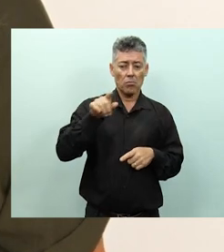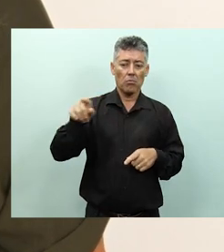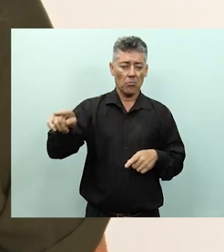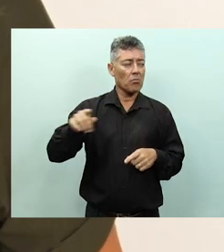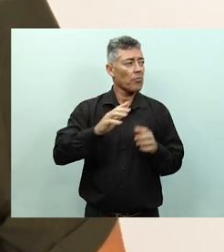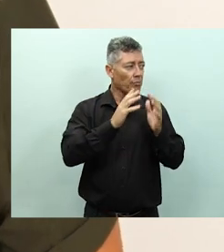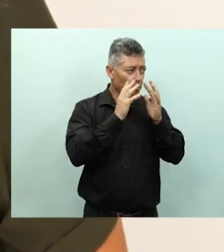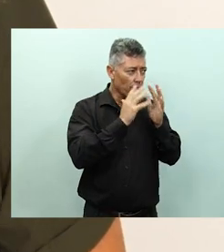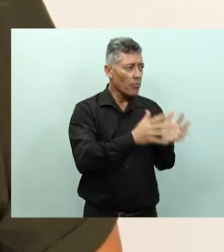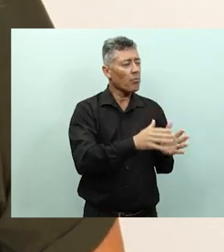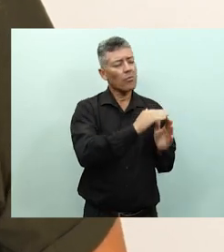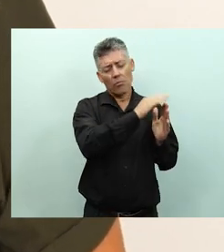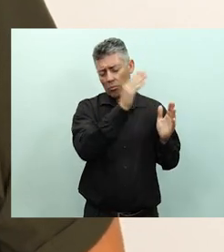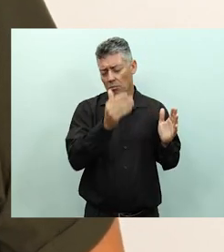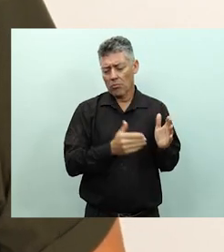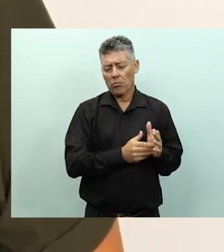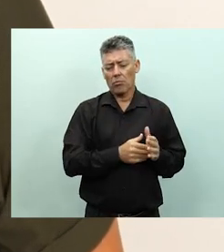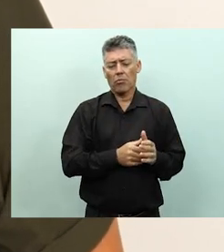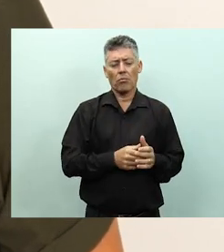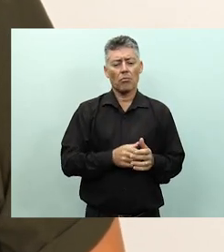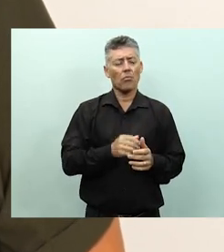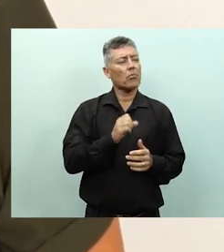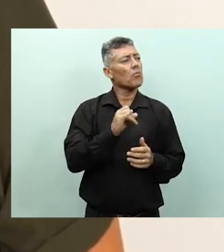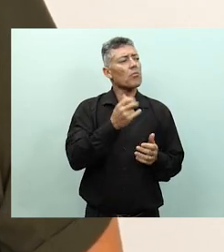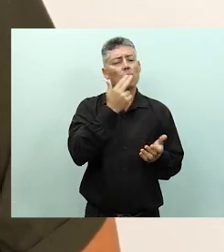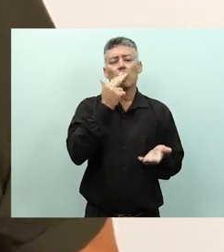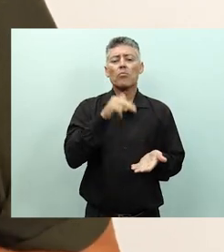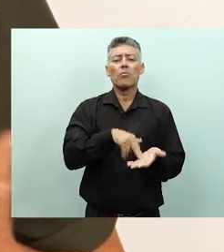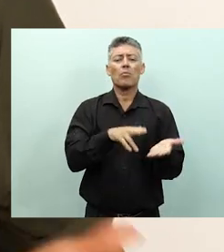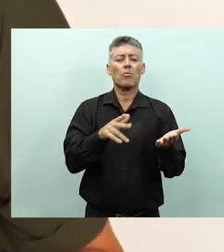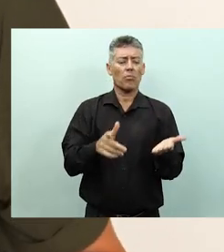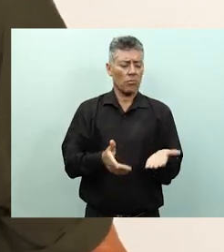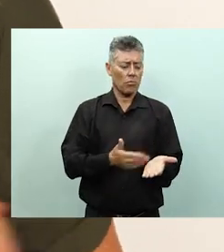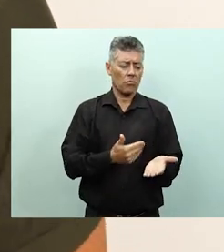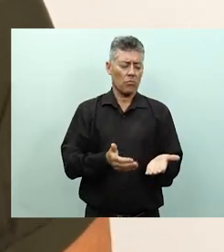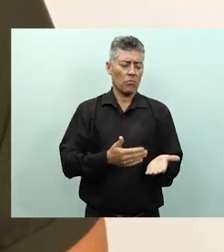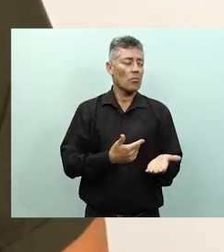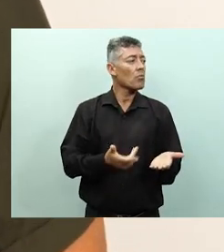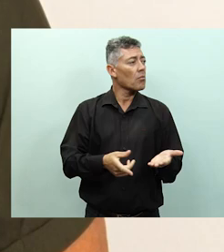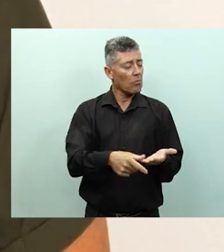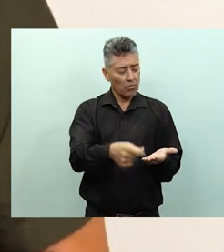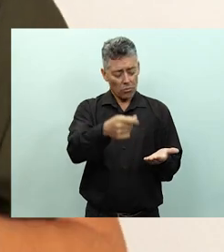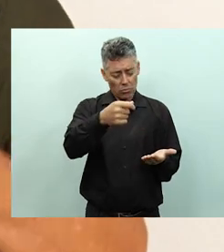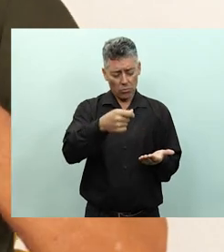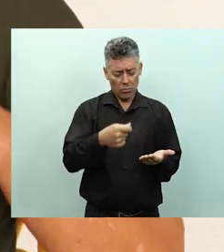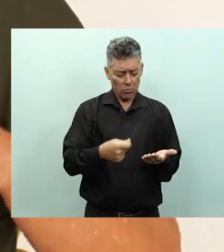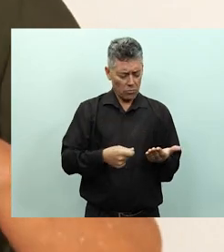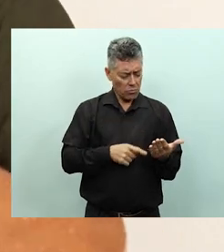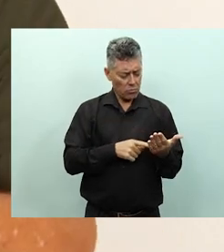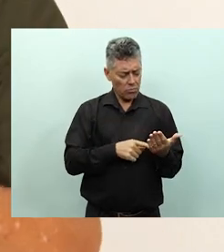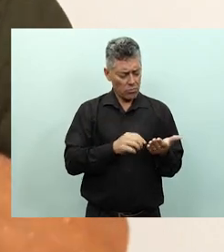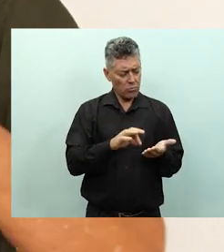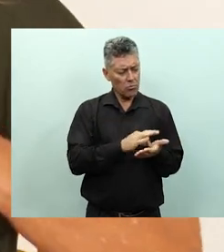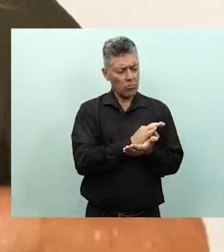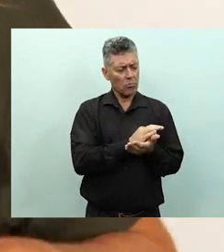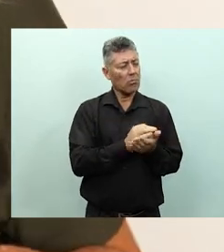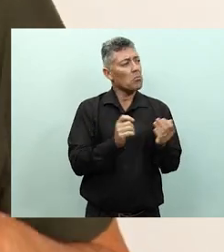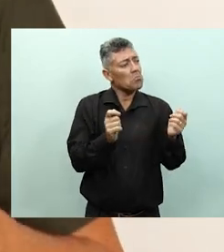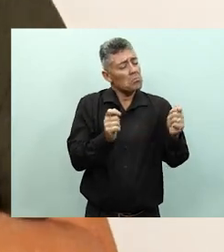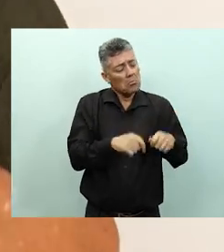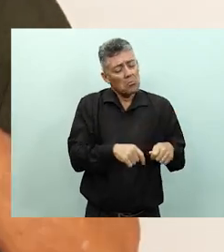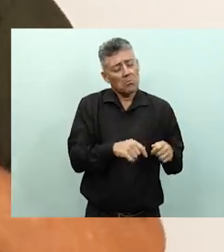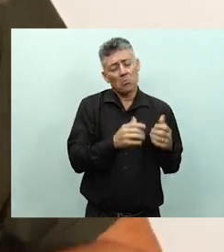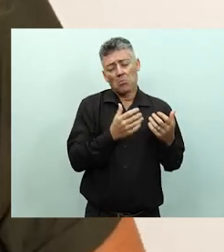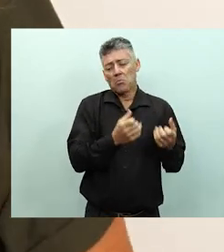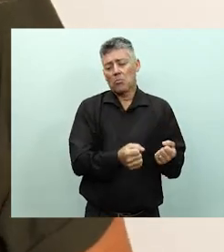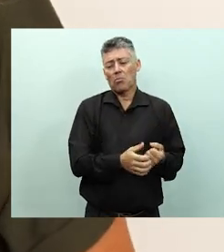âmbito do Estado, ela atendia. Todas. Chegasse bilhetes, quantos a gente recebia? Chegava, fazia aquela triagem